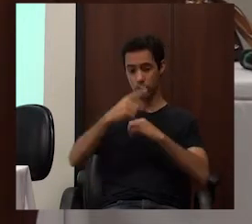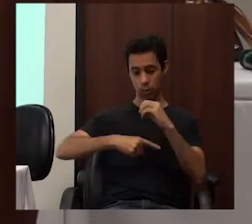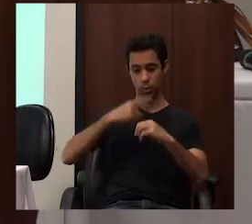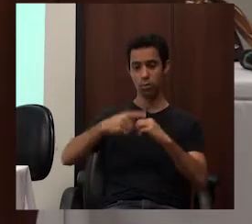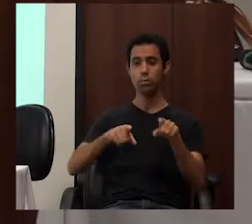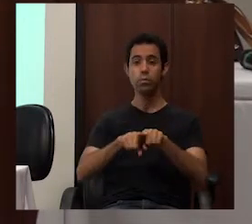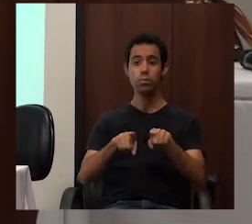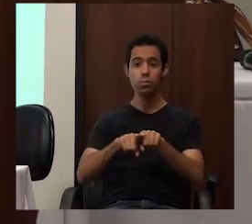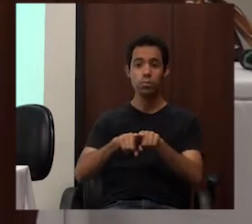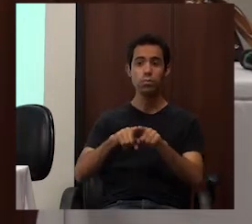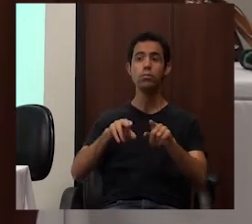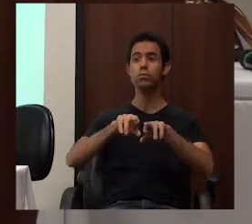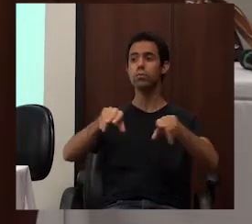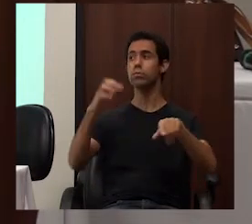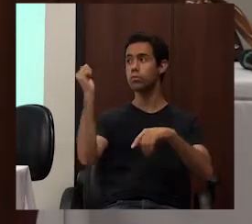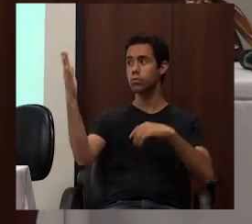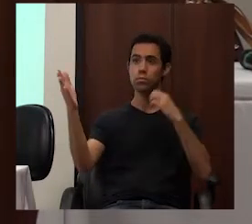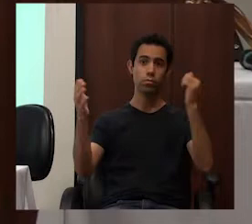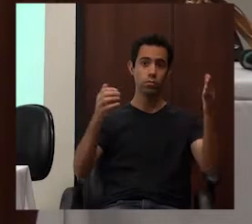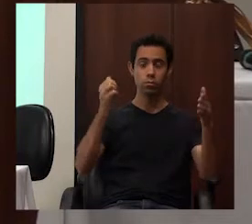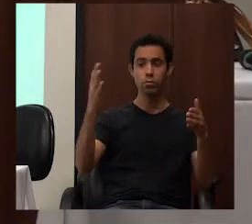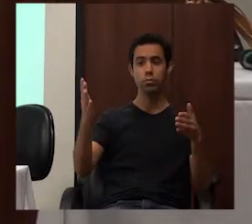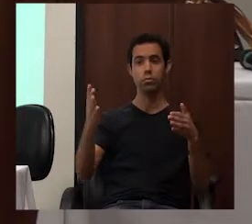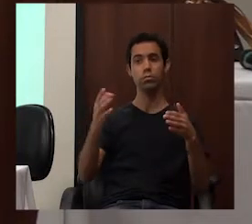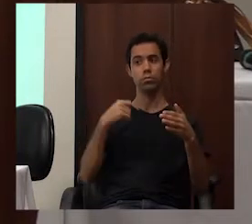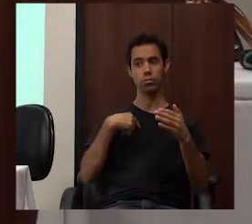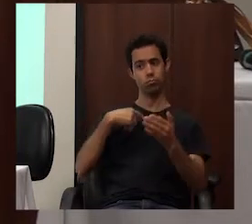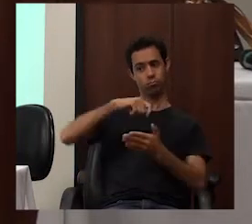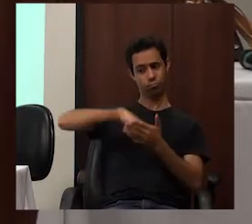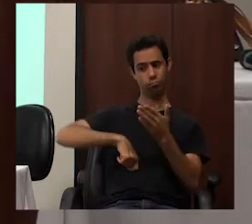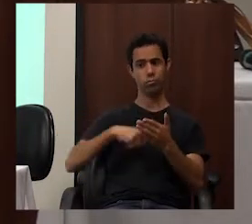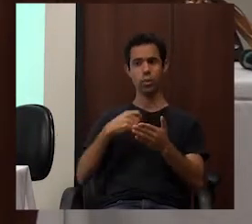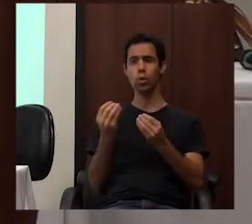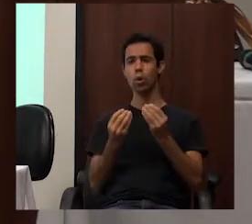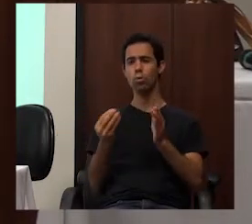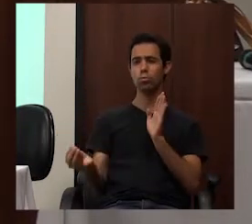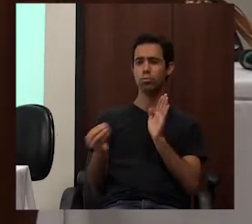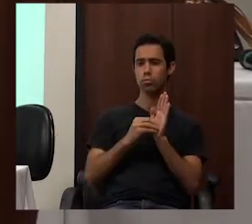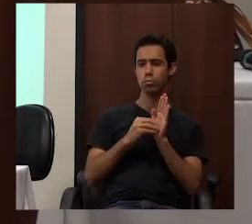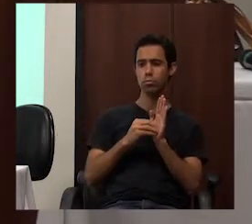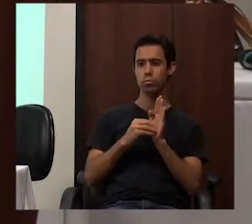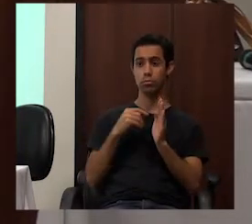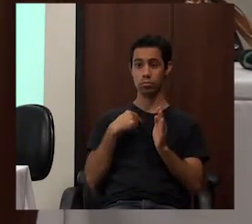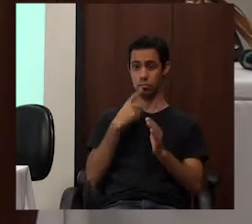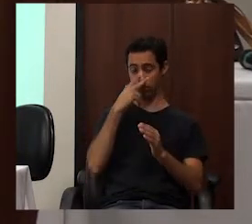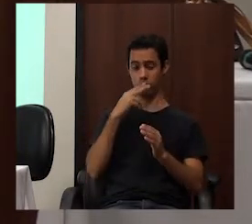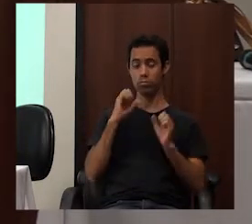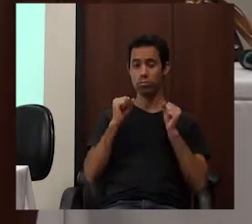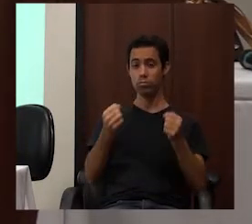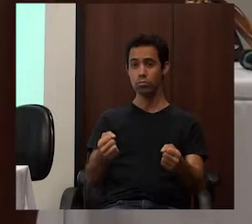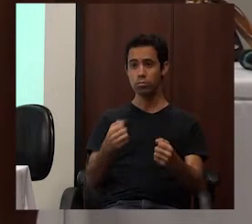fora, né? Como que nós assinamos, ratificamos uma convenção e não tomamos nenhuma medida